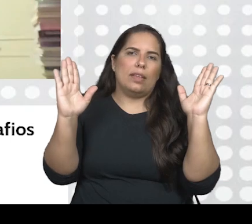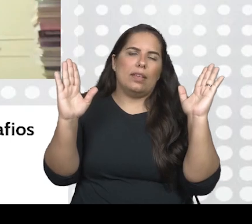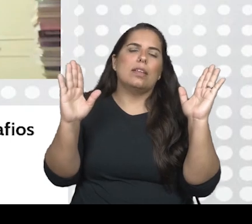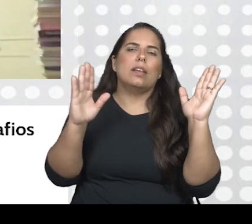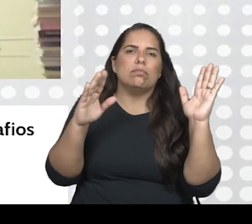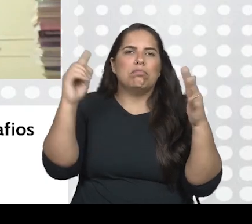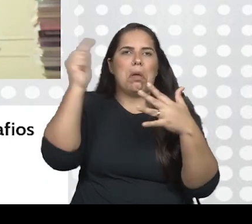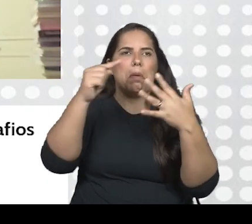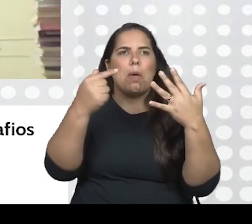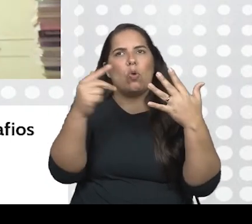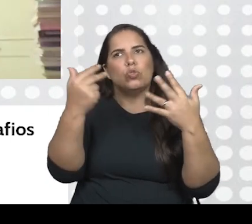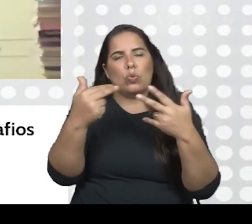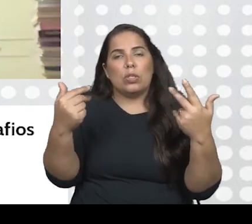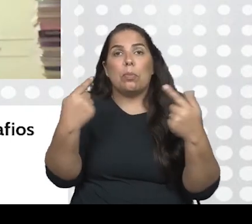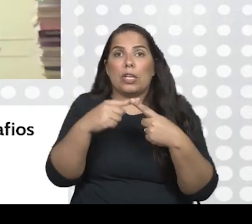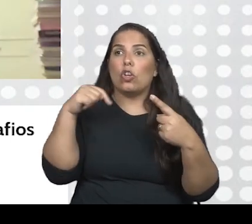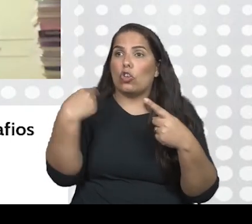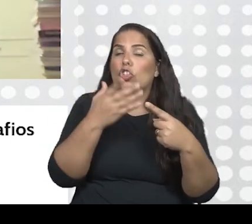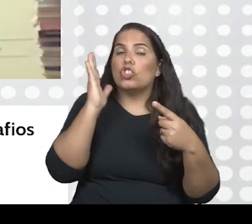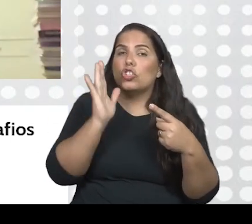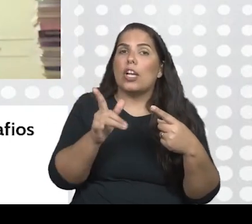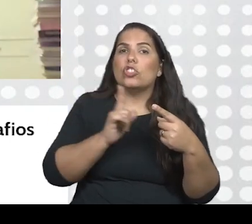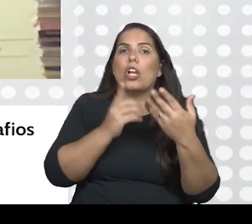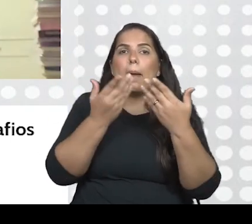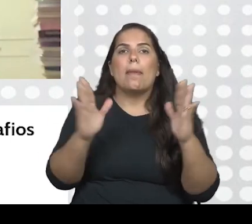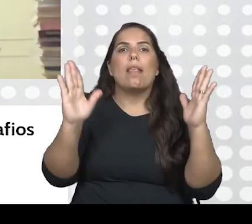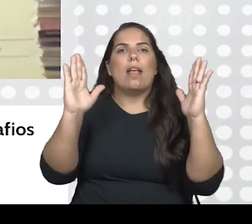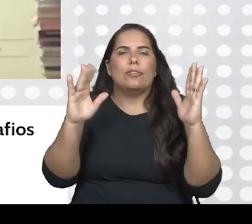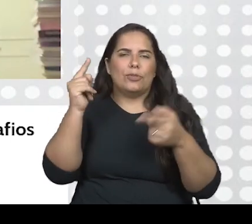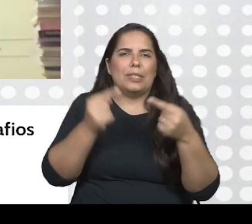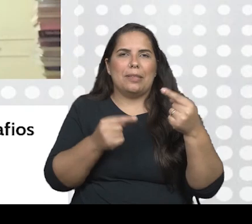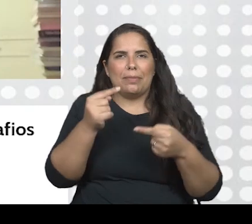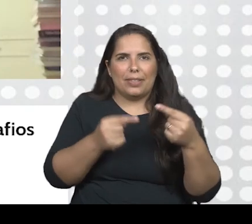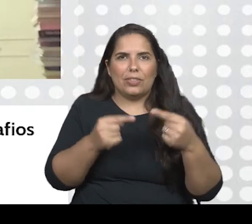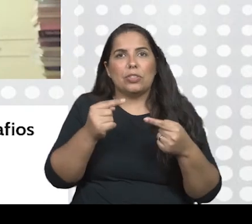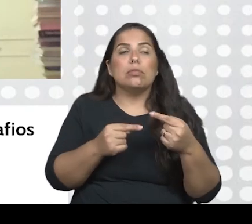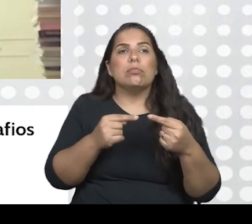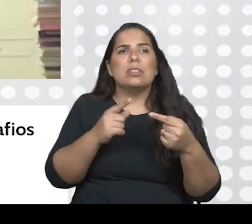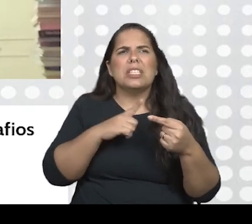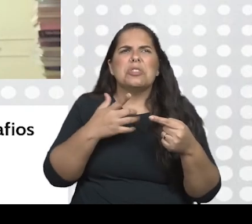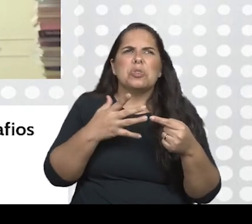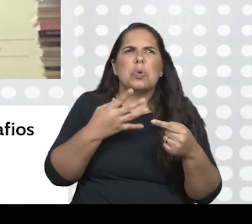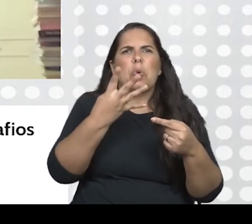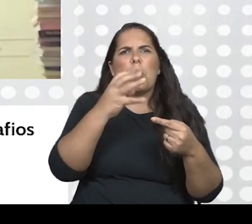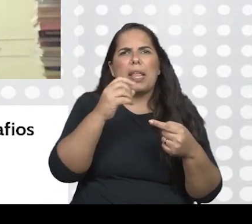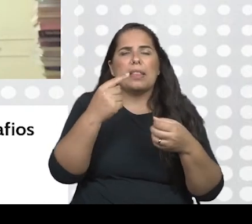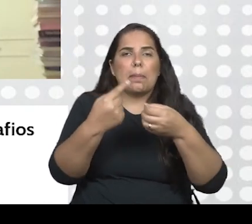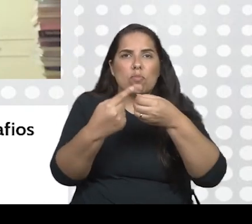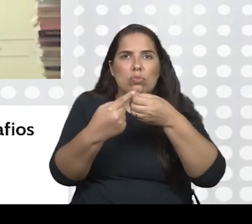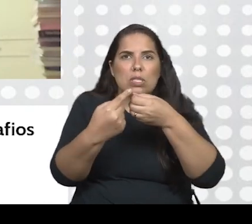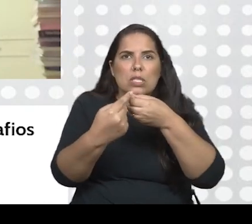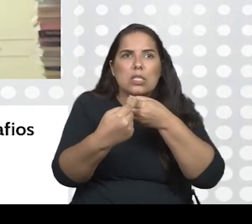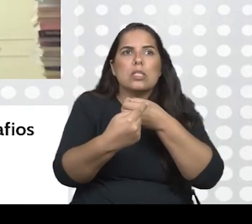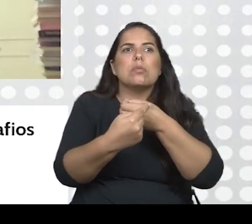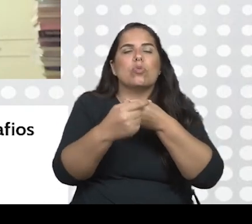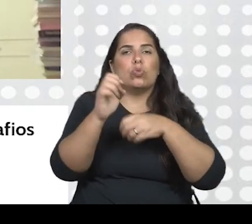outros elementos, porque nós já havíamos também ampliado o nosso debate, e cerca de 40 municípios